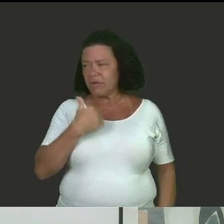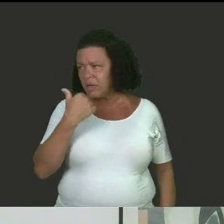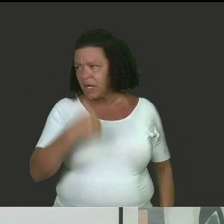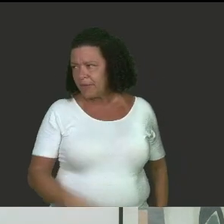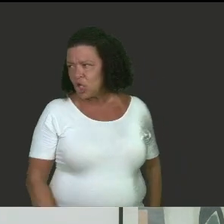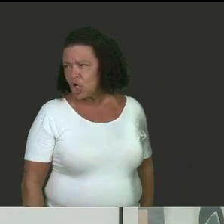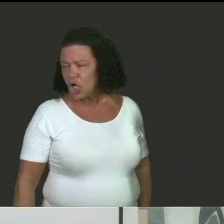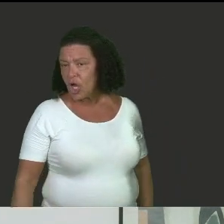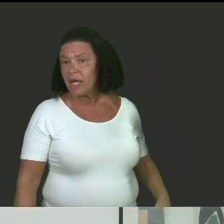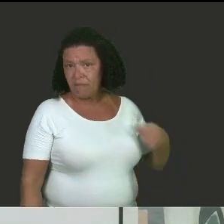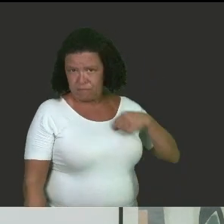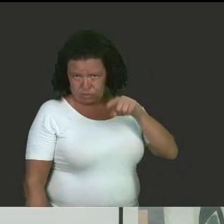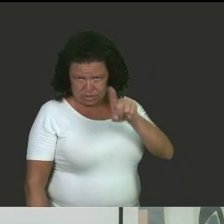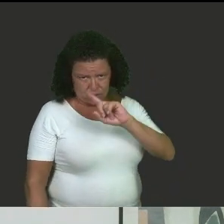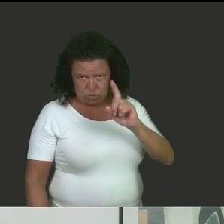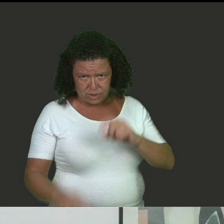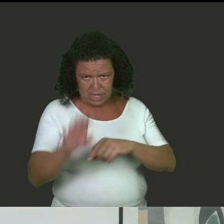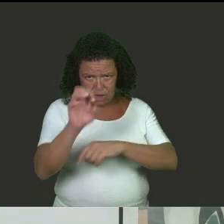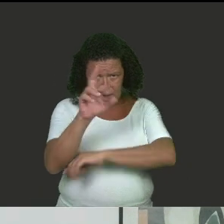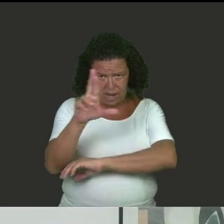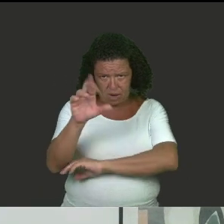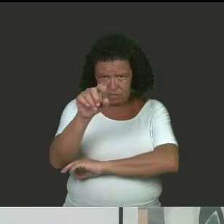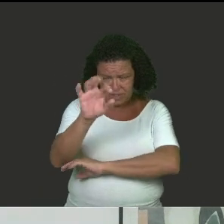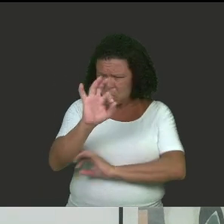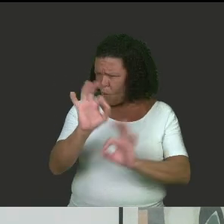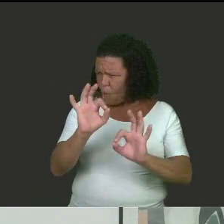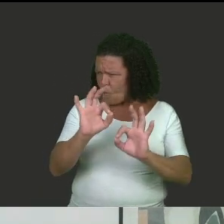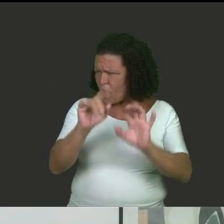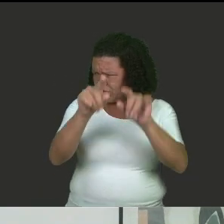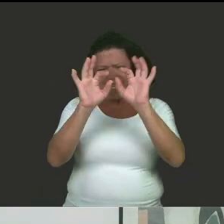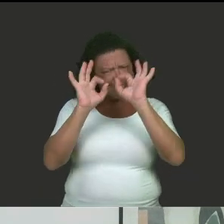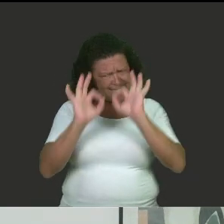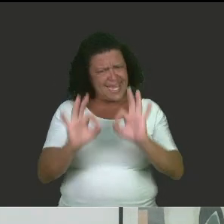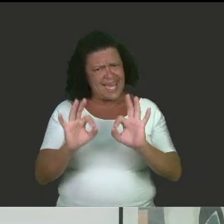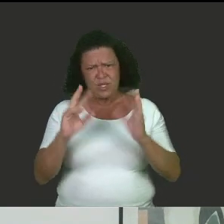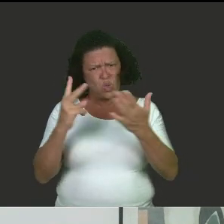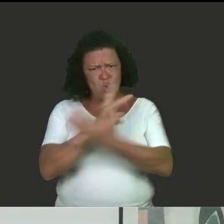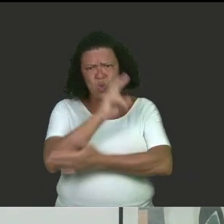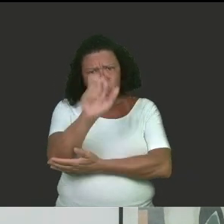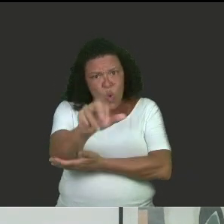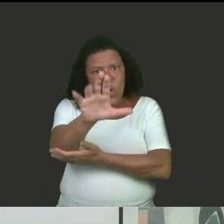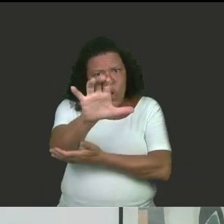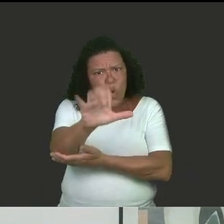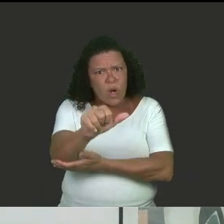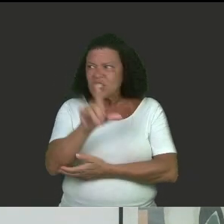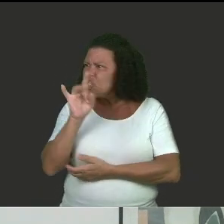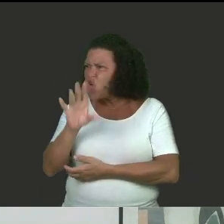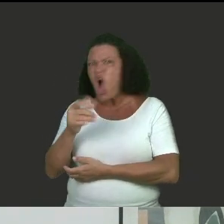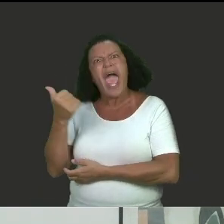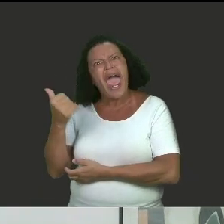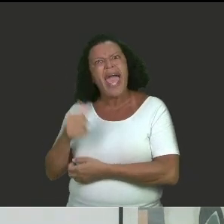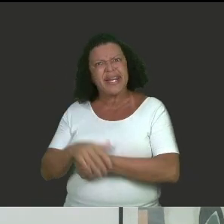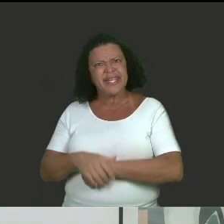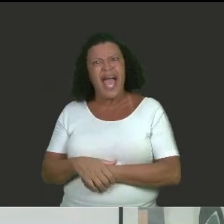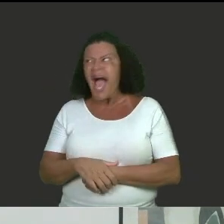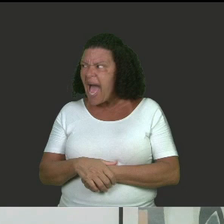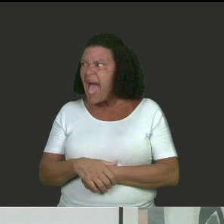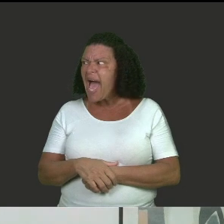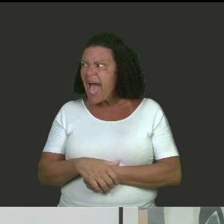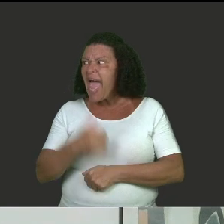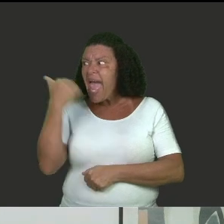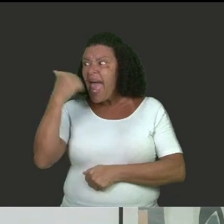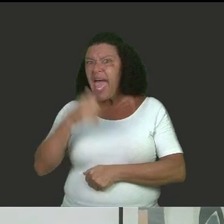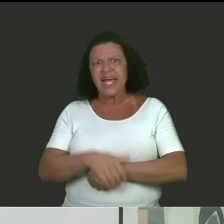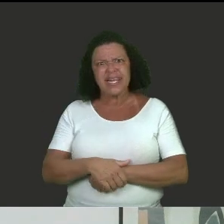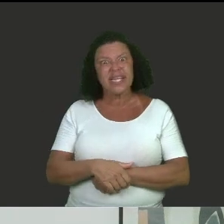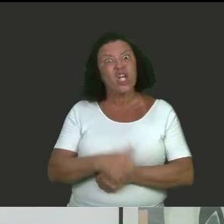que a gente vê que tem um perfil de sempre cometer os mesmos erros. E aí parece assim, fulano de tal, parece